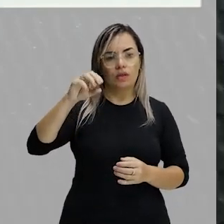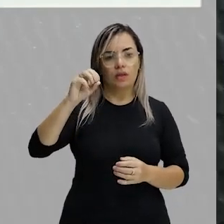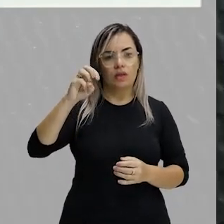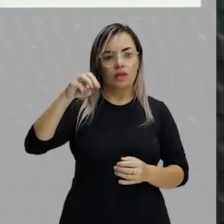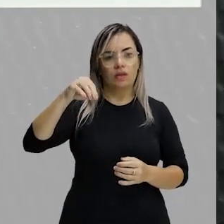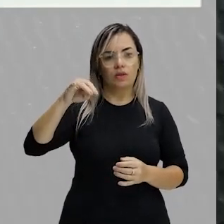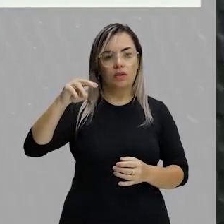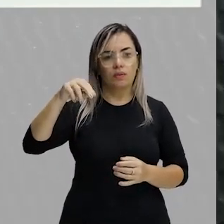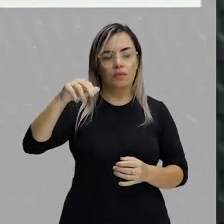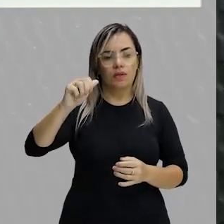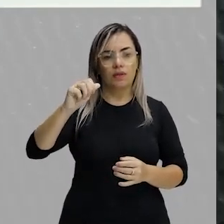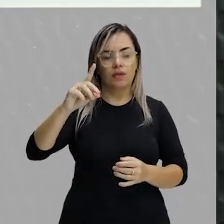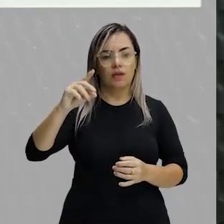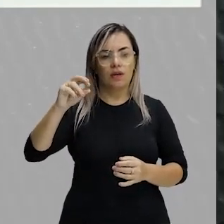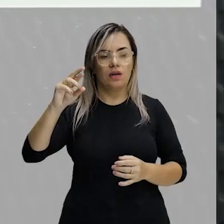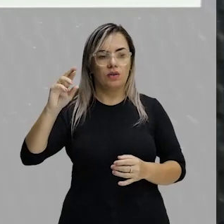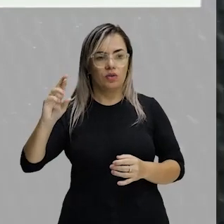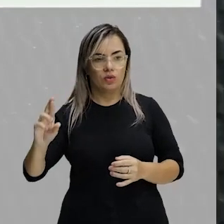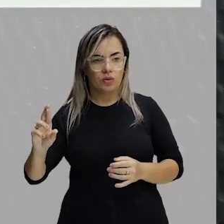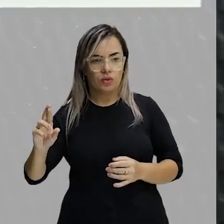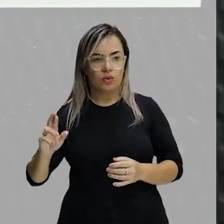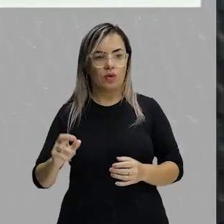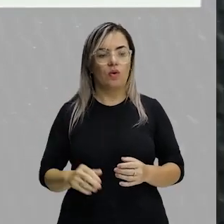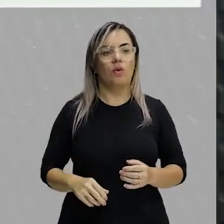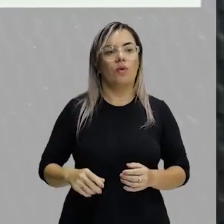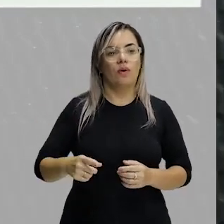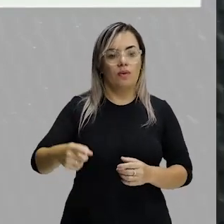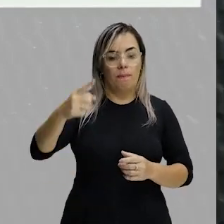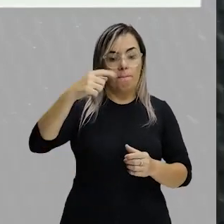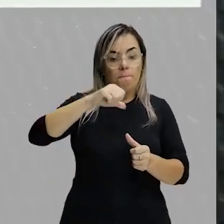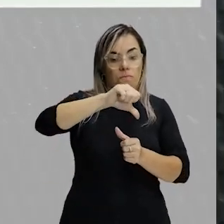1. Então, você tem que o a é igual a 1.